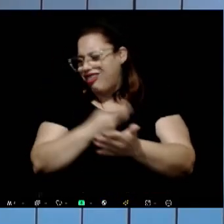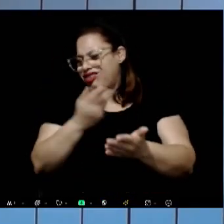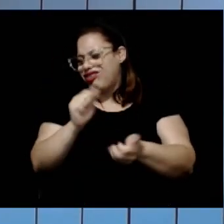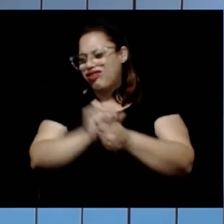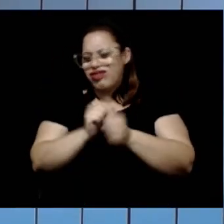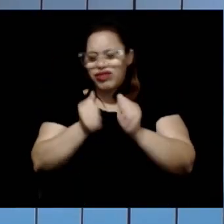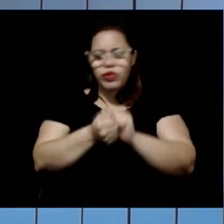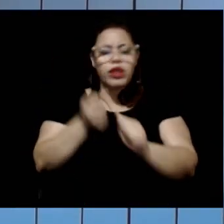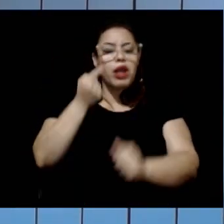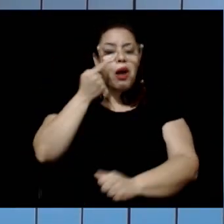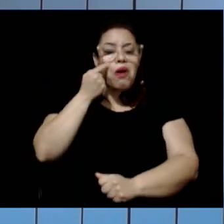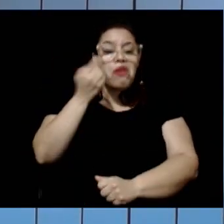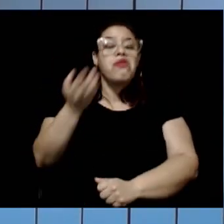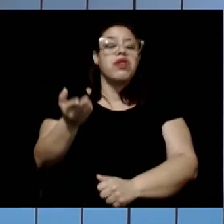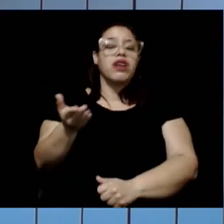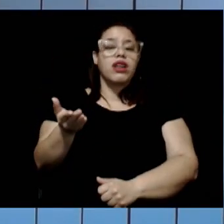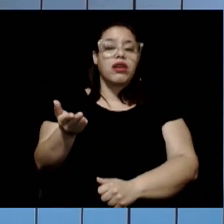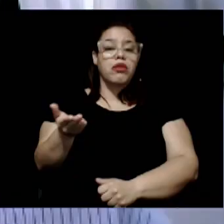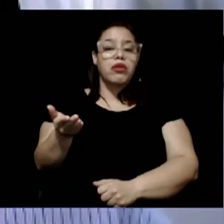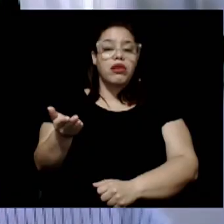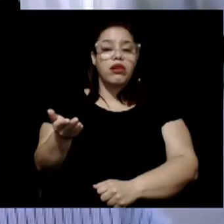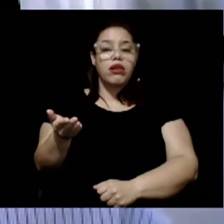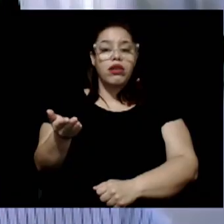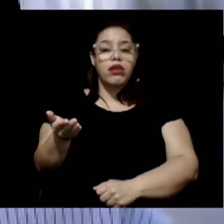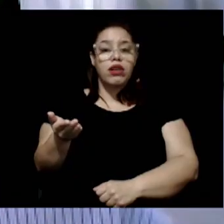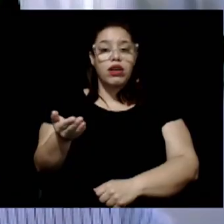isso? Então, assim,